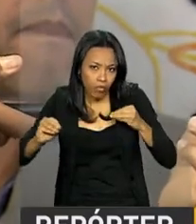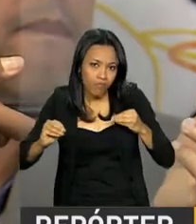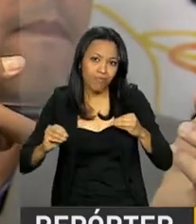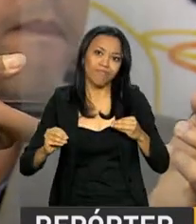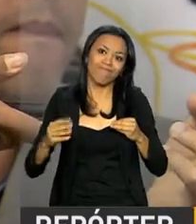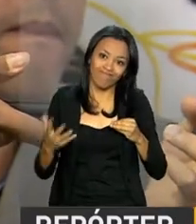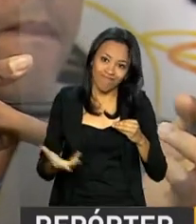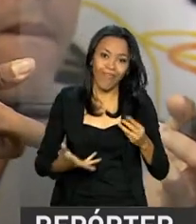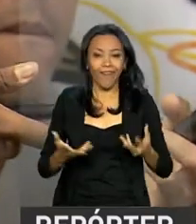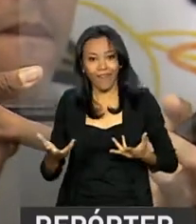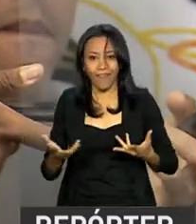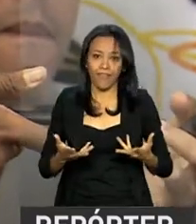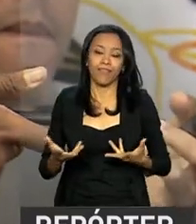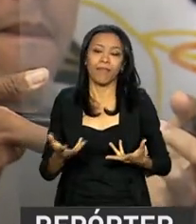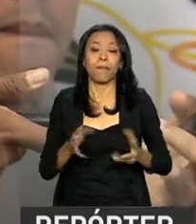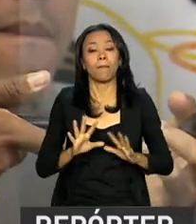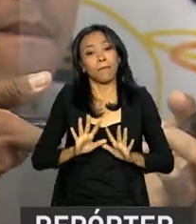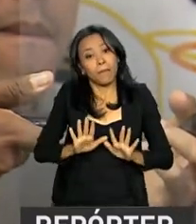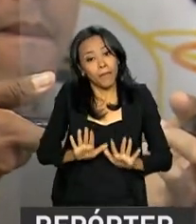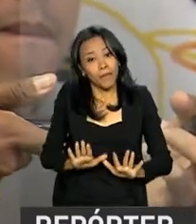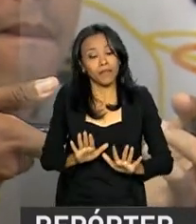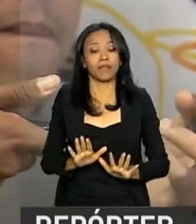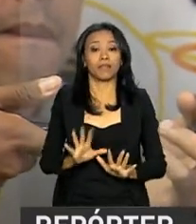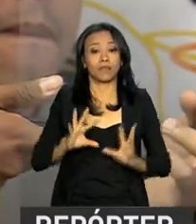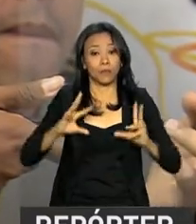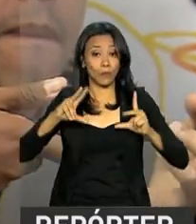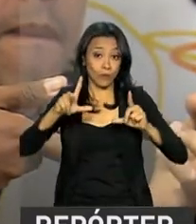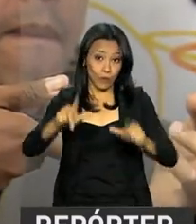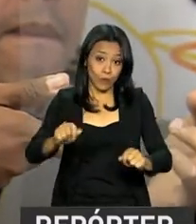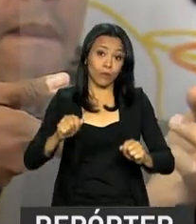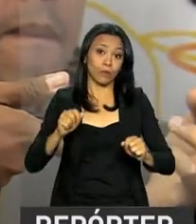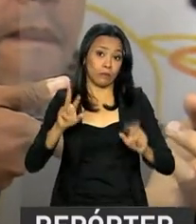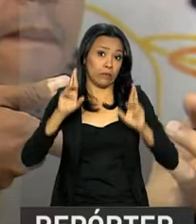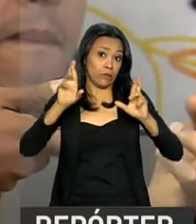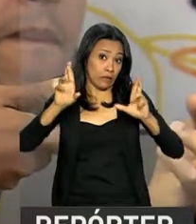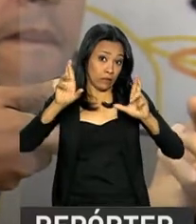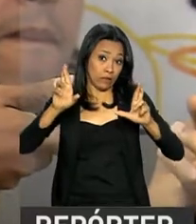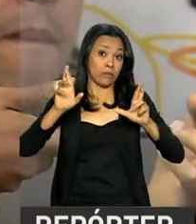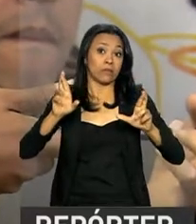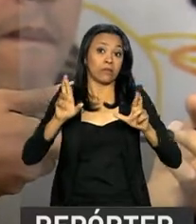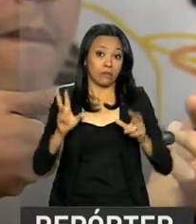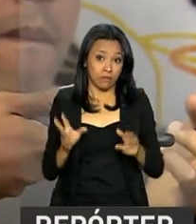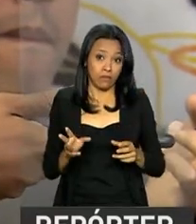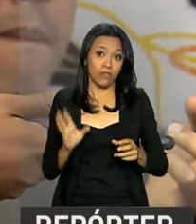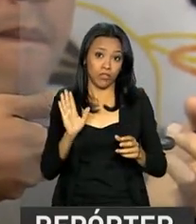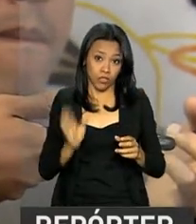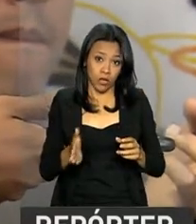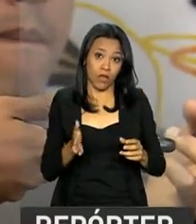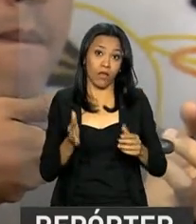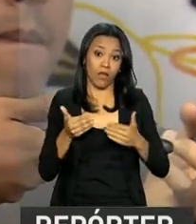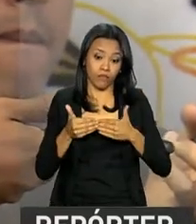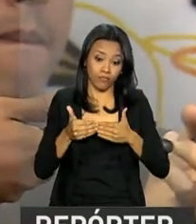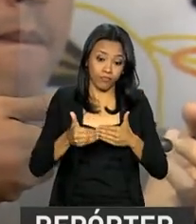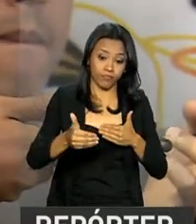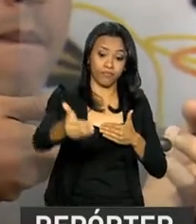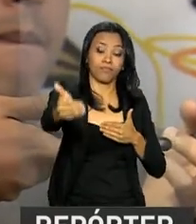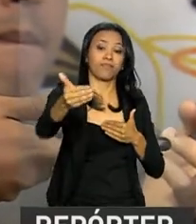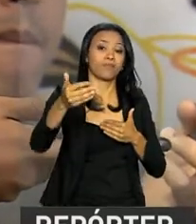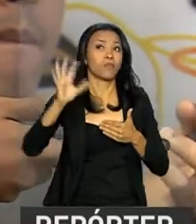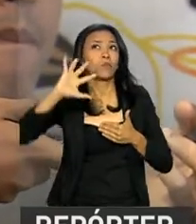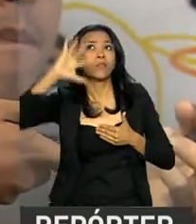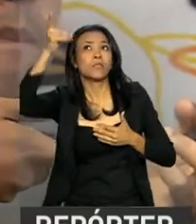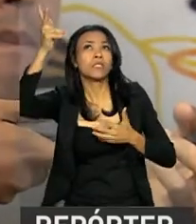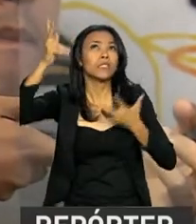exercício é uma relação mas tudo indica considerando as condições atuais de